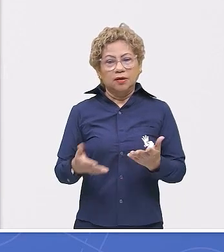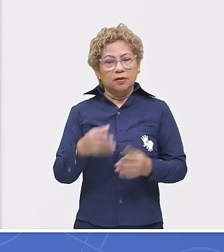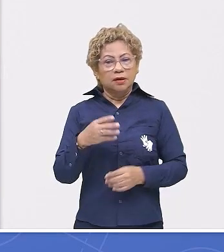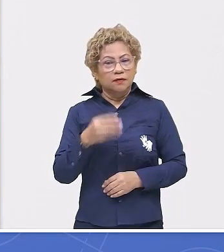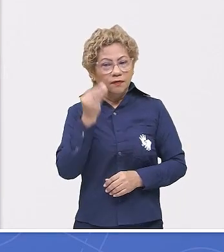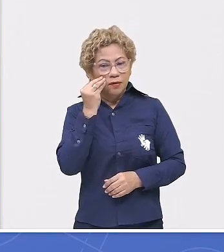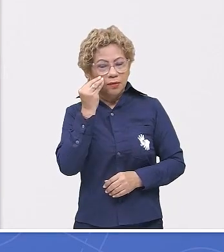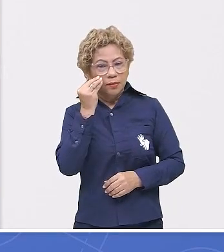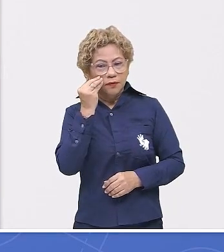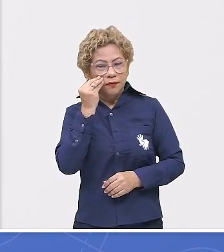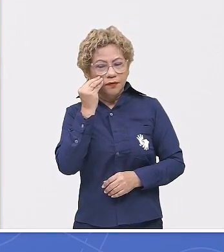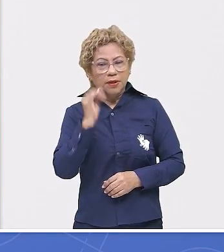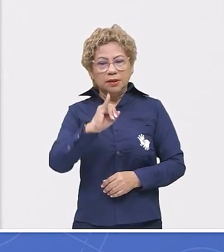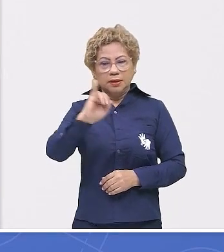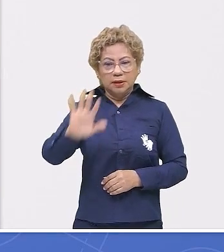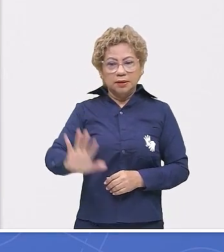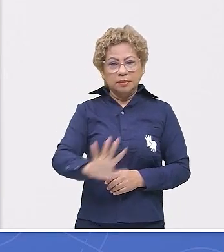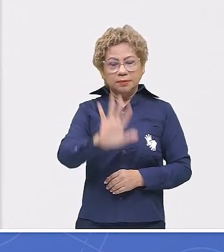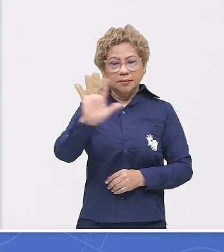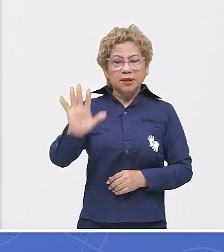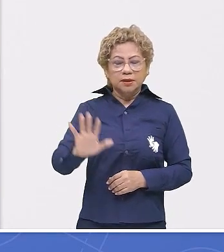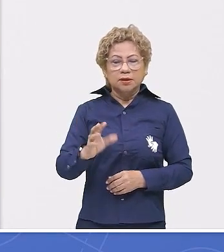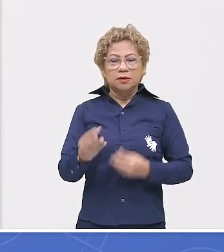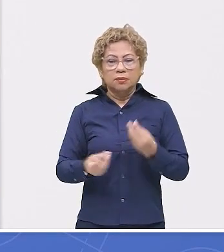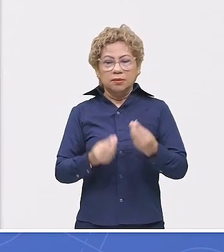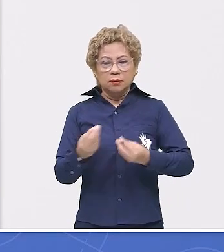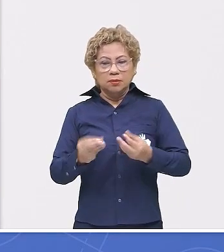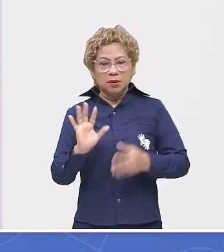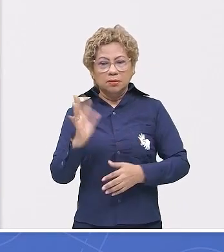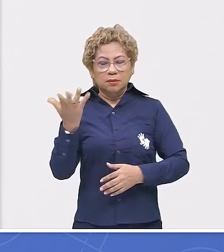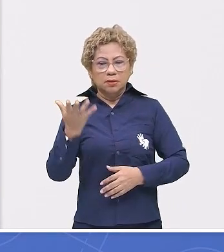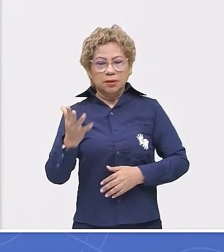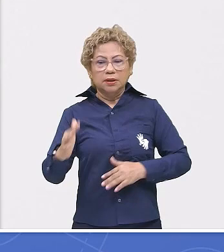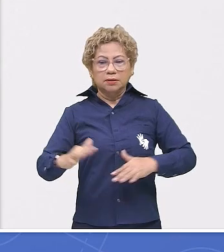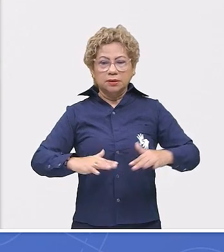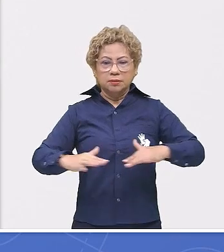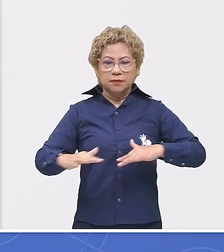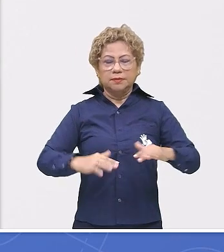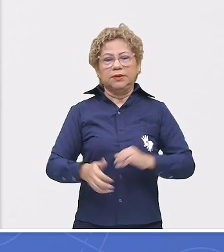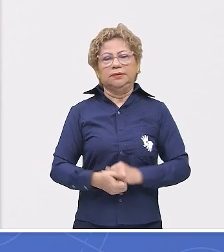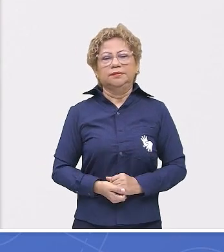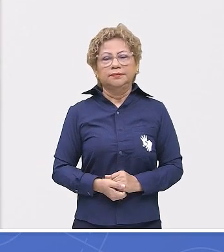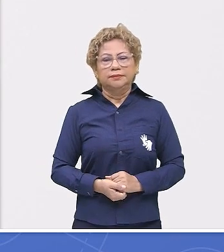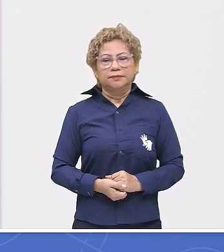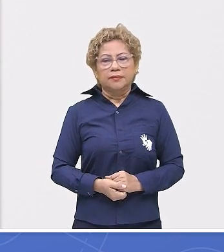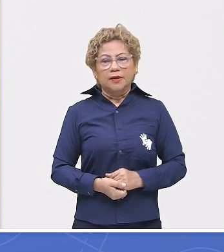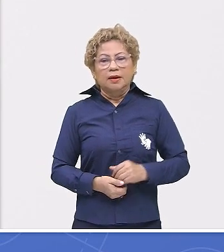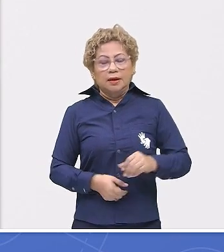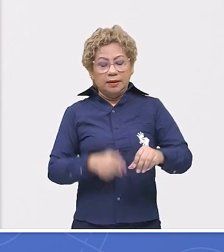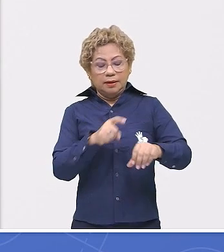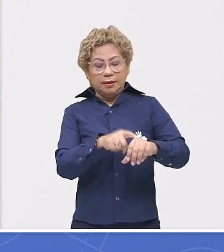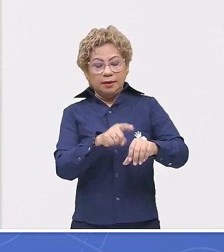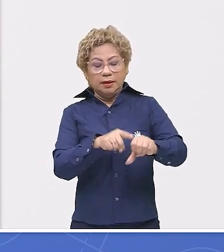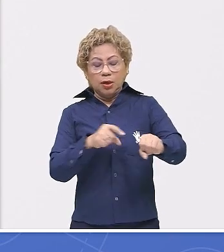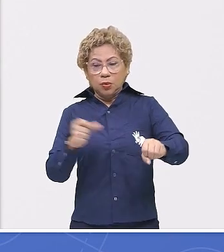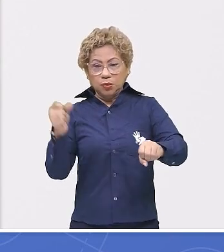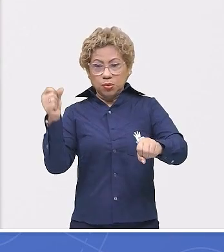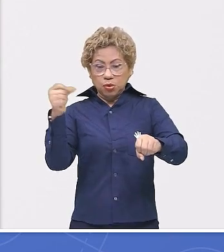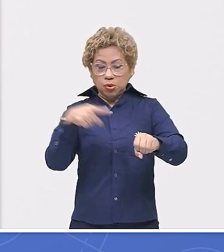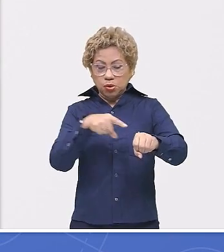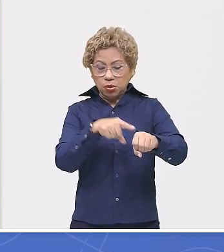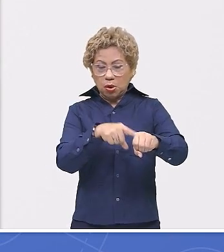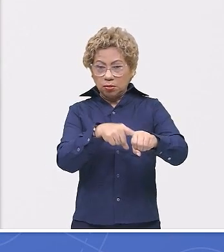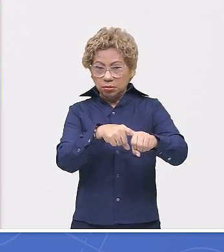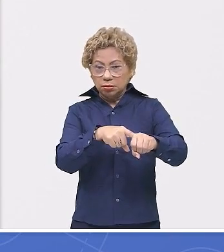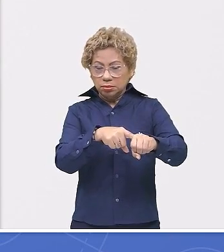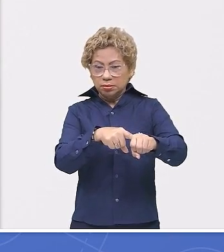imagem verificando, tá? Este movimento aí de translação. Olha só, nessa imagem vocês podem observar, né,